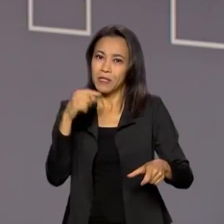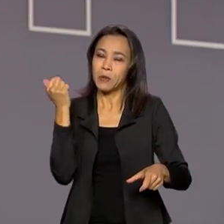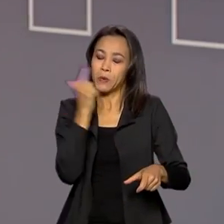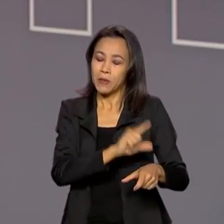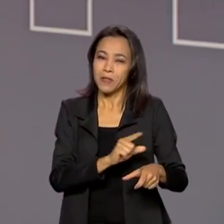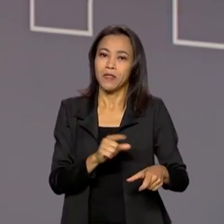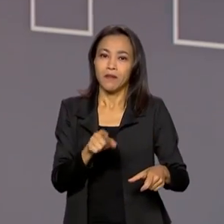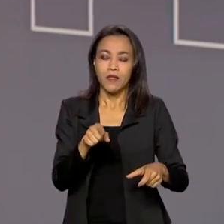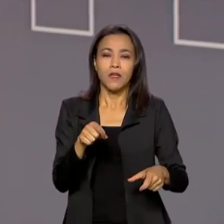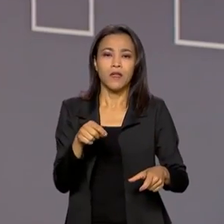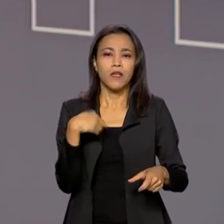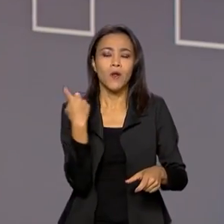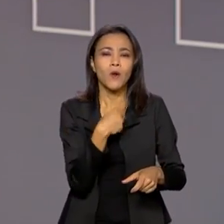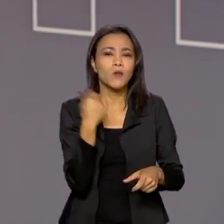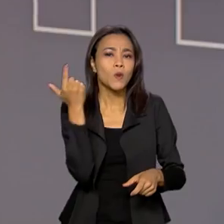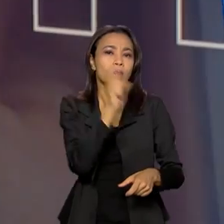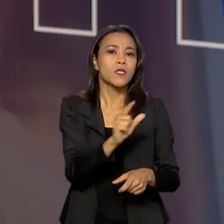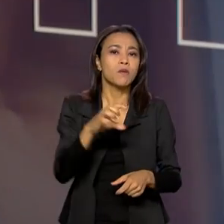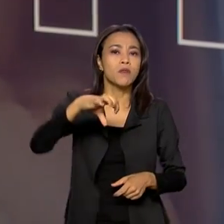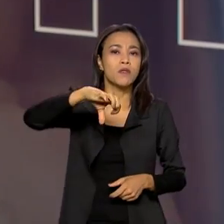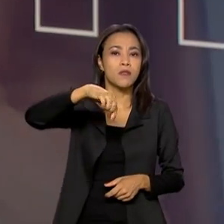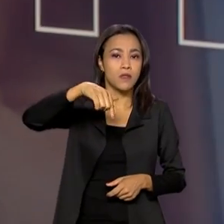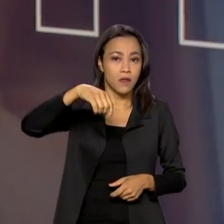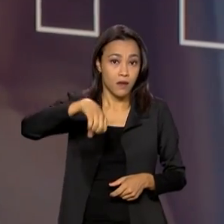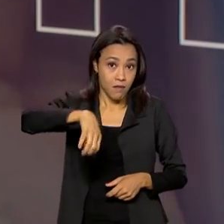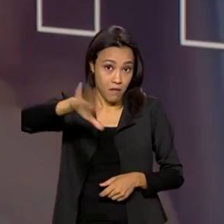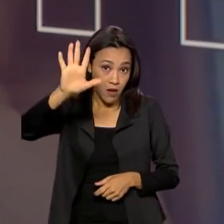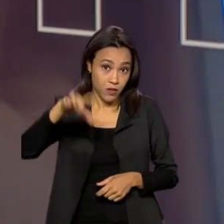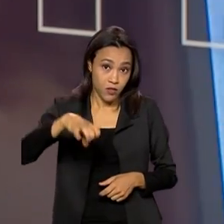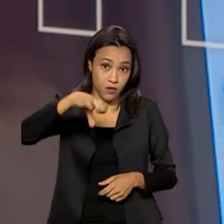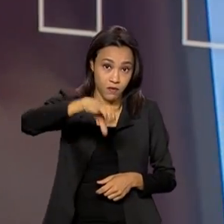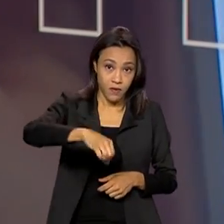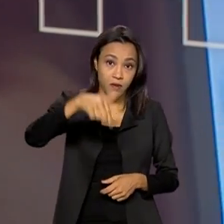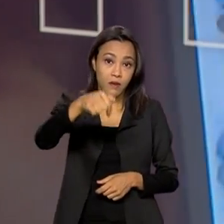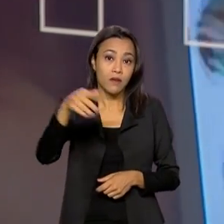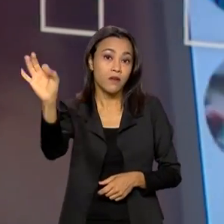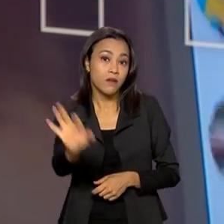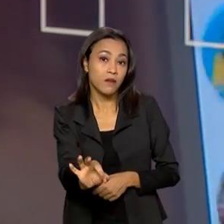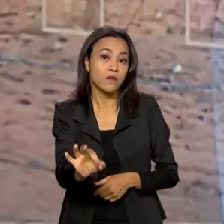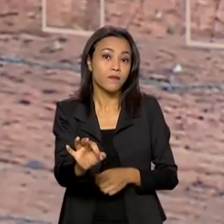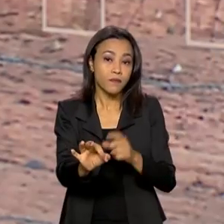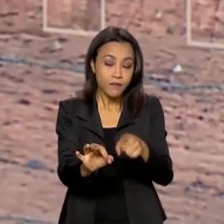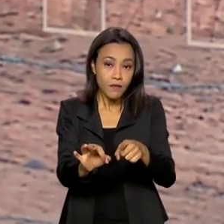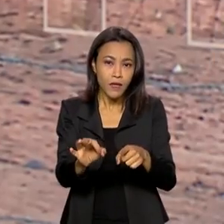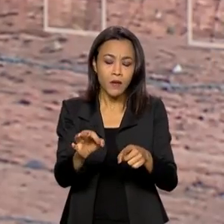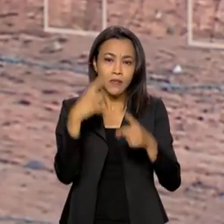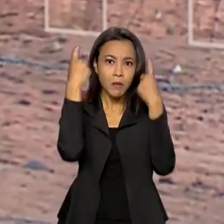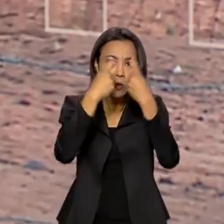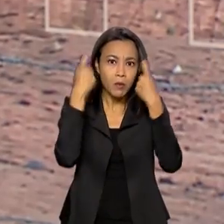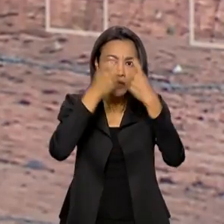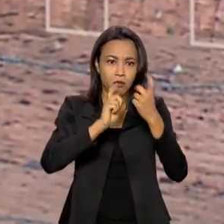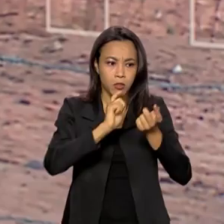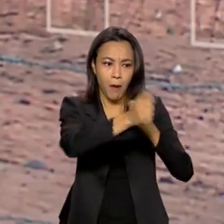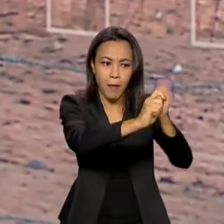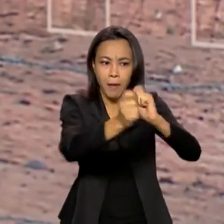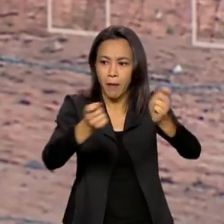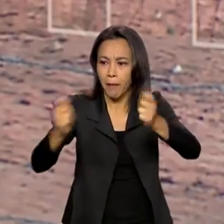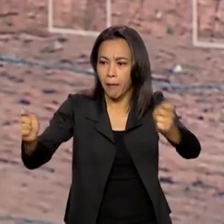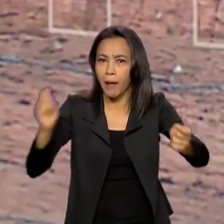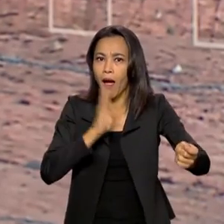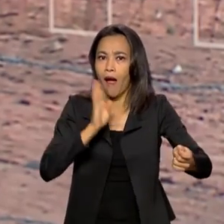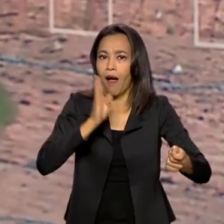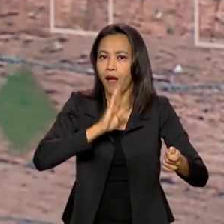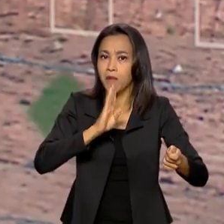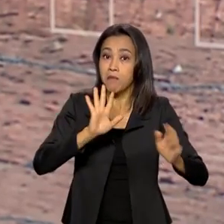falei que superou os 97% então toda essa preocupação né em fazer um pagamento rápido porém